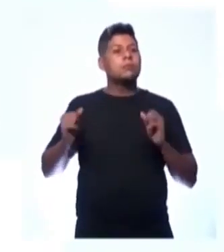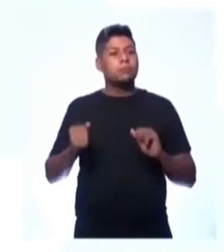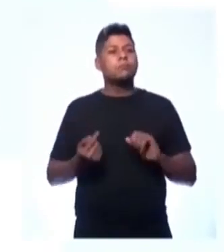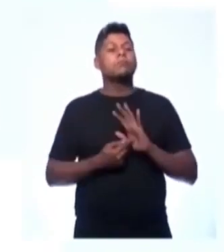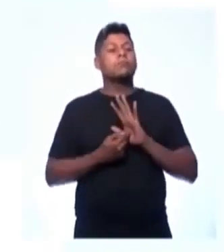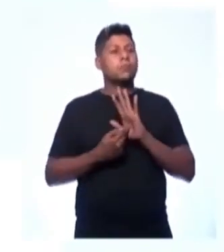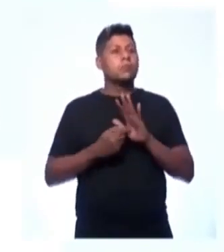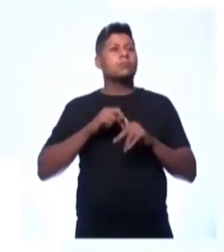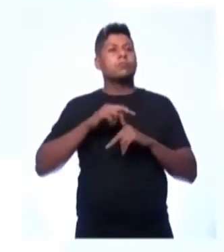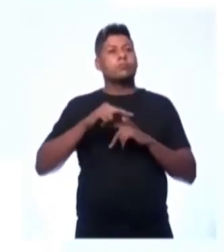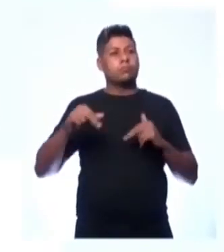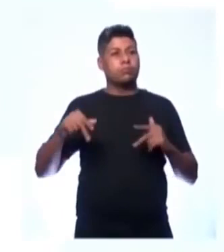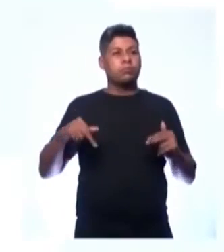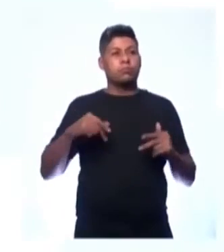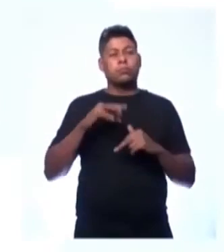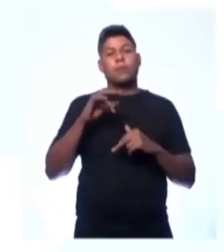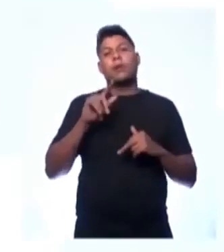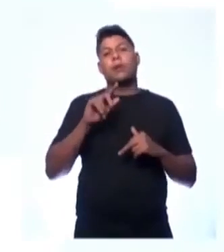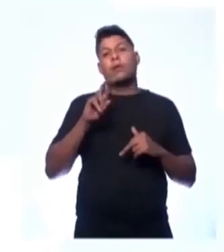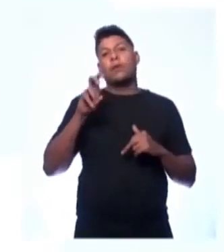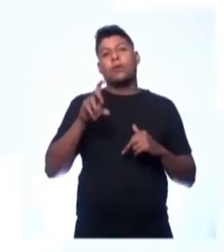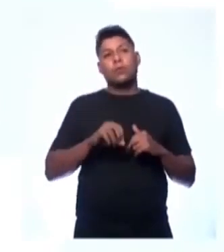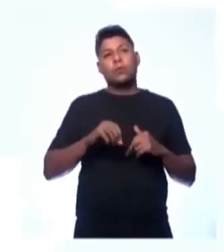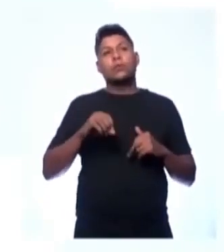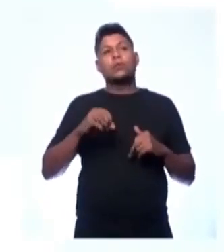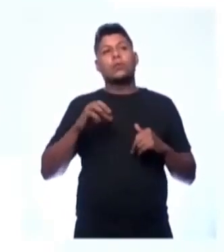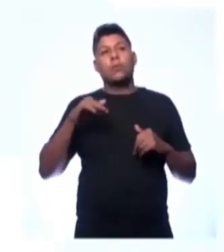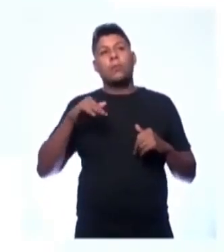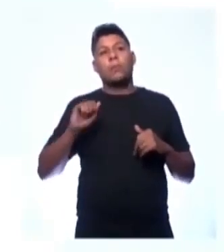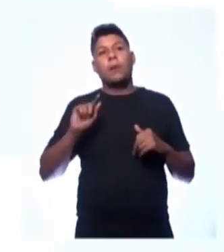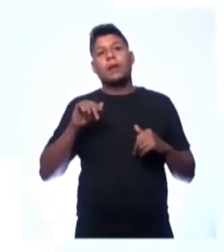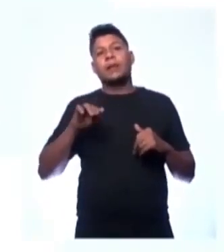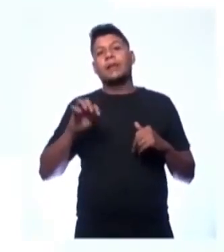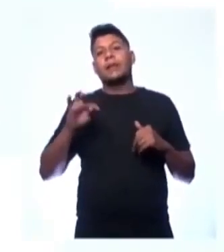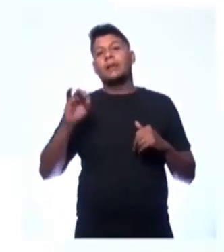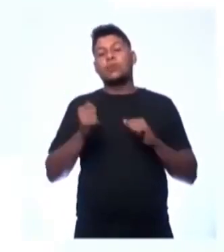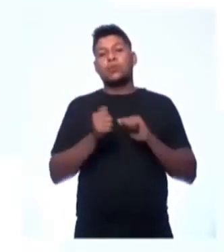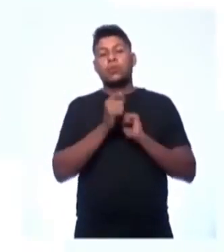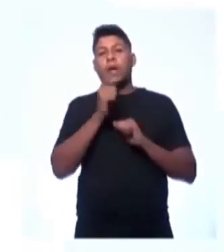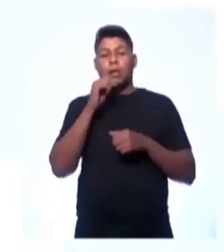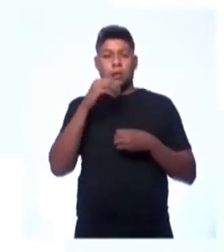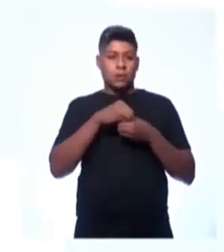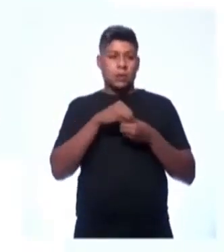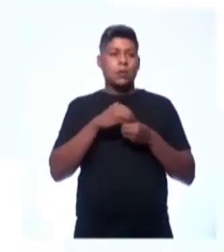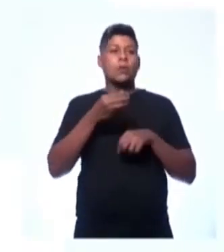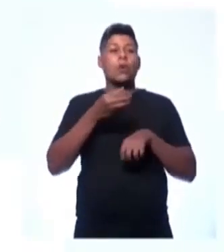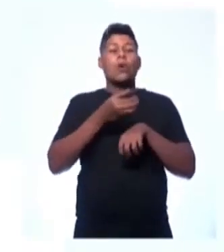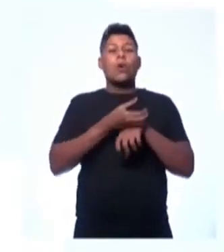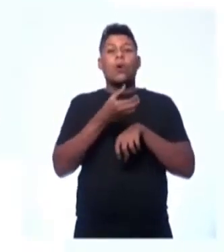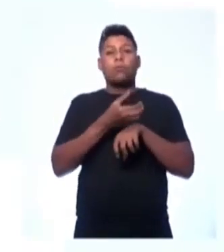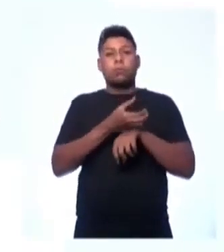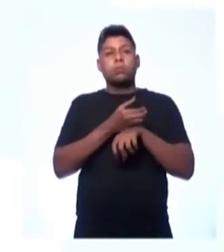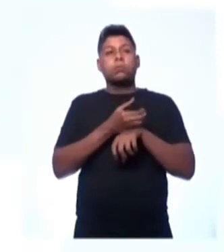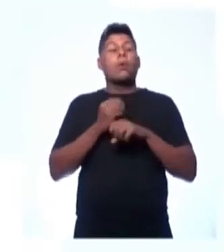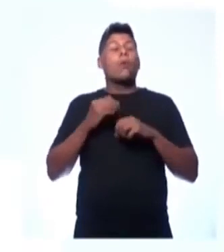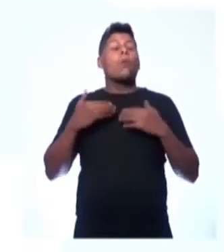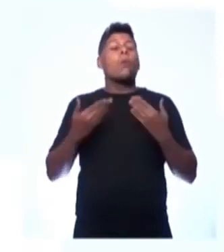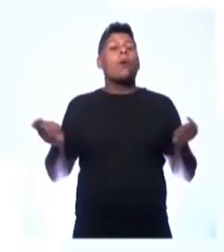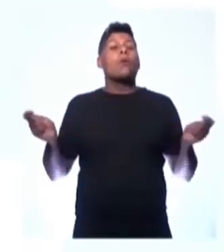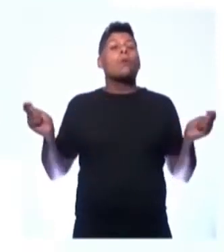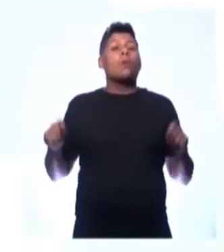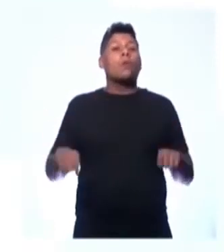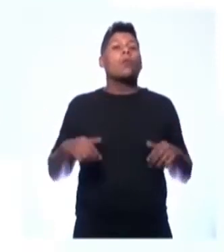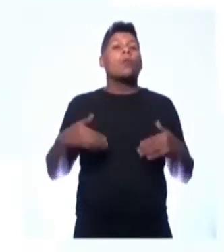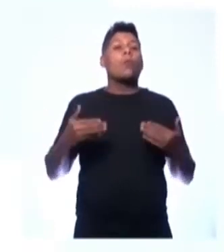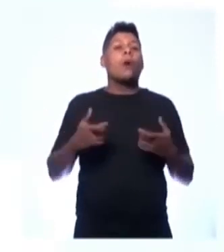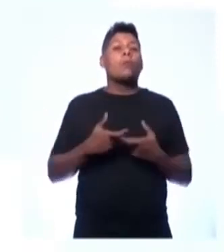aí Sim. a variação do fluxo magnético, tô associando a variação do fluxo de água no interior desses copinhos, né? Legal. Quais seriam as condições? Qual que é o